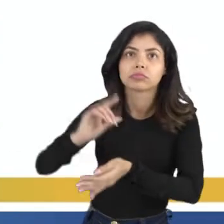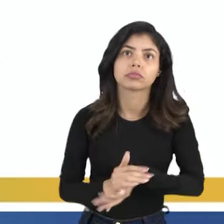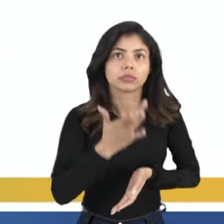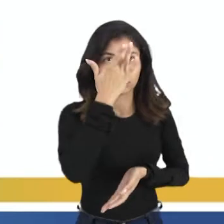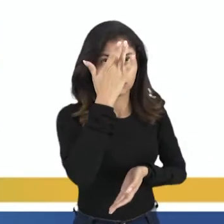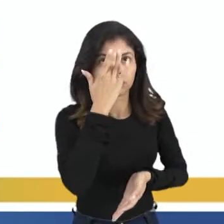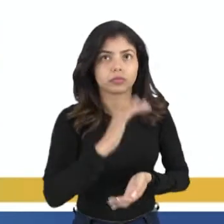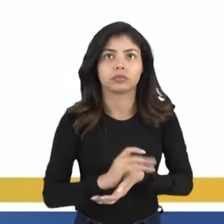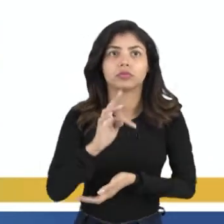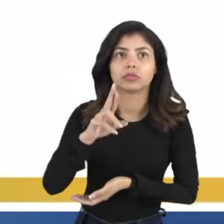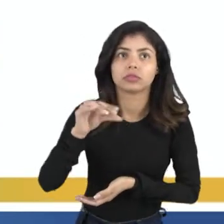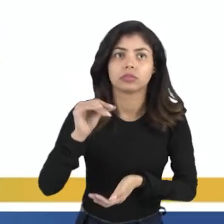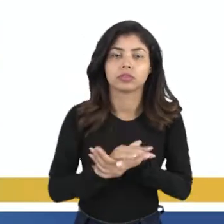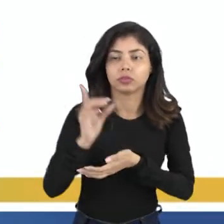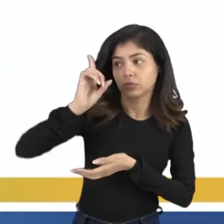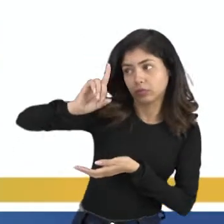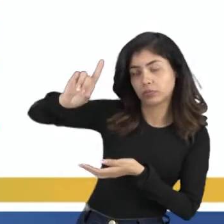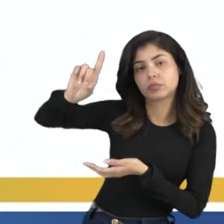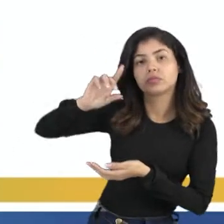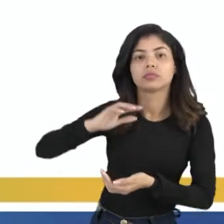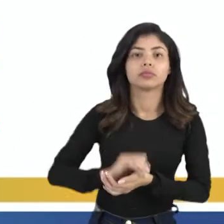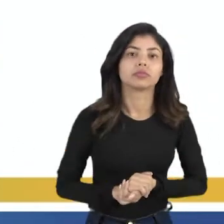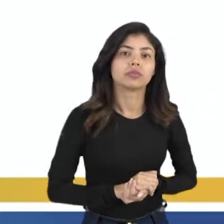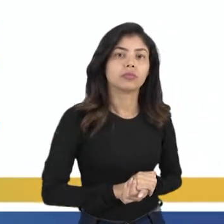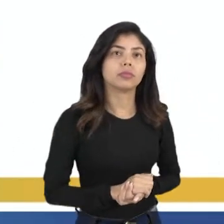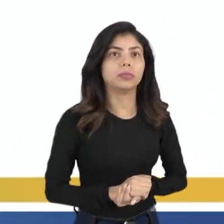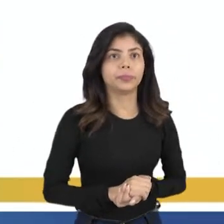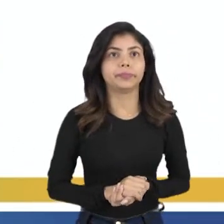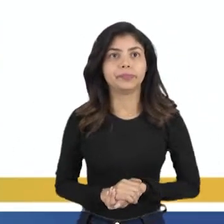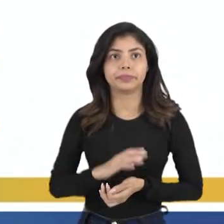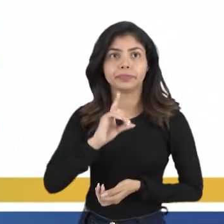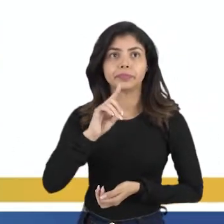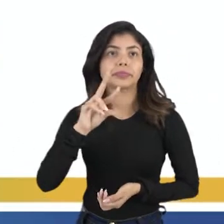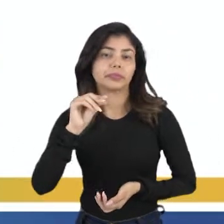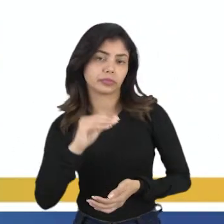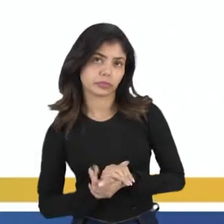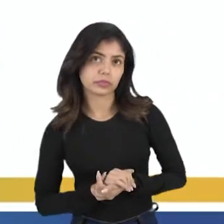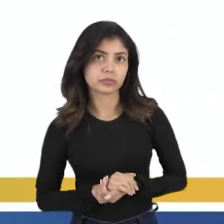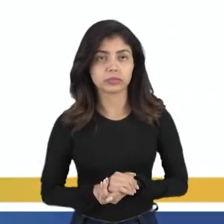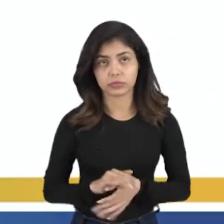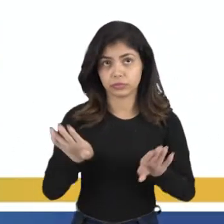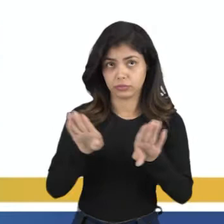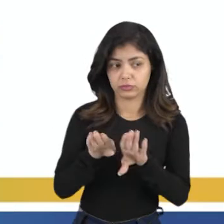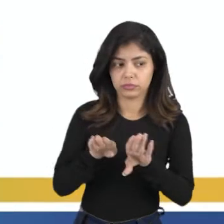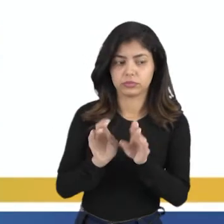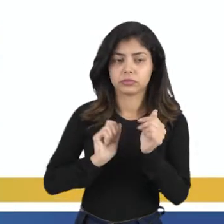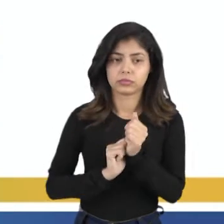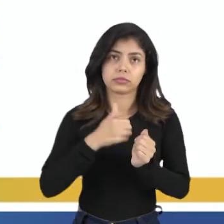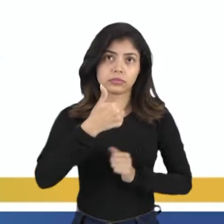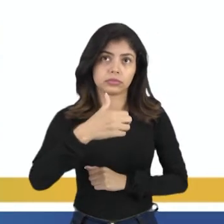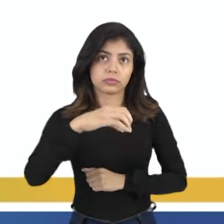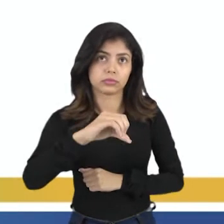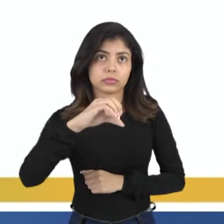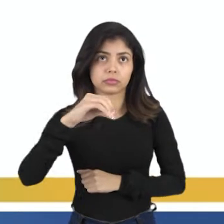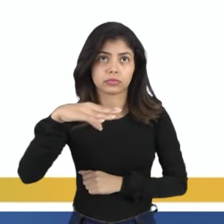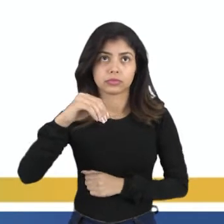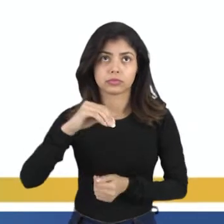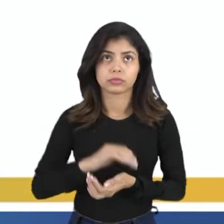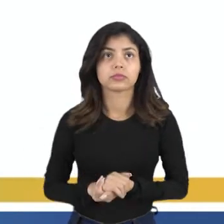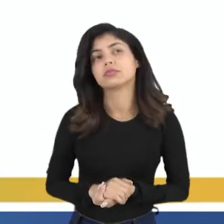Deus. Se achava um instrumento de Deus. Adourado uma vida em segredo,